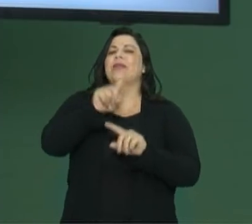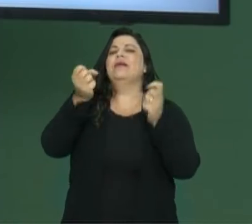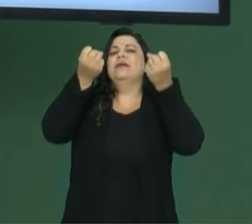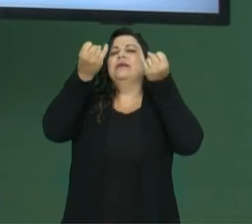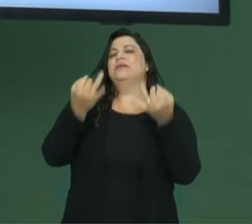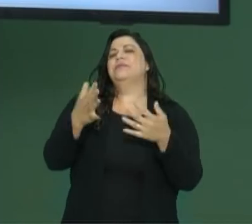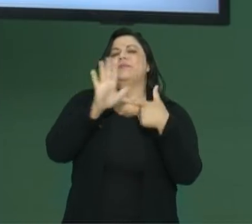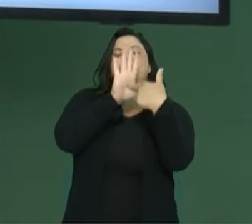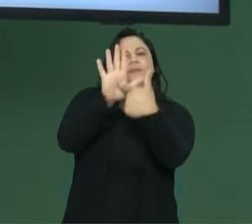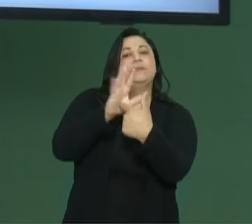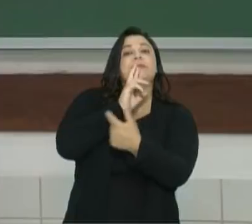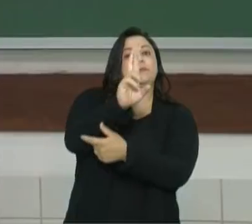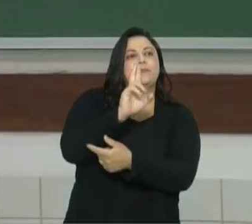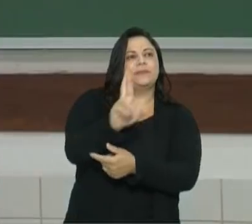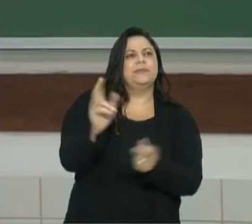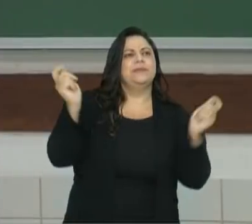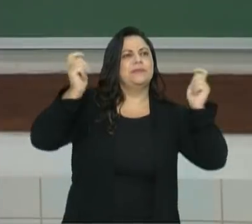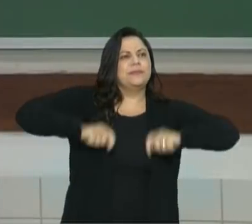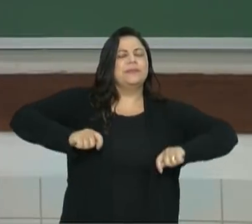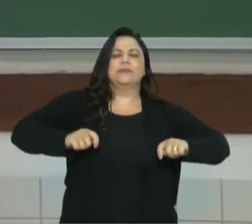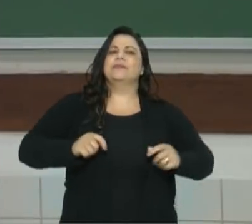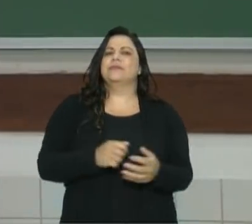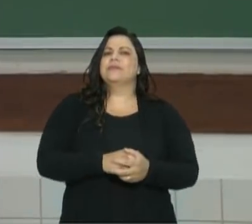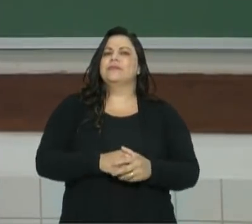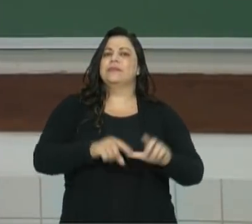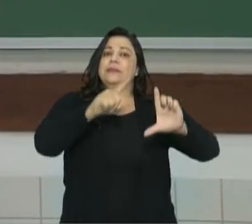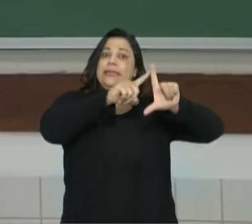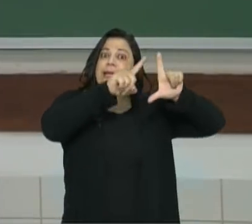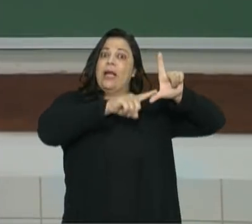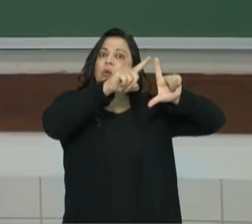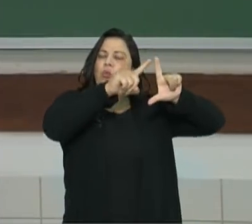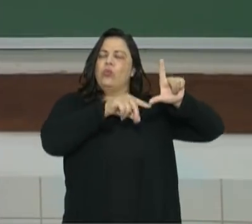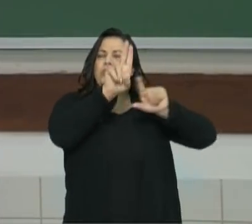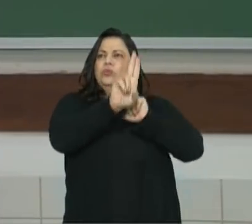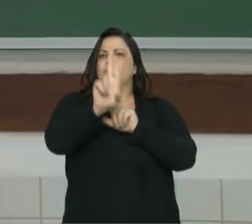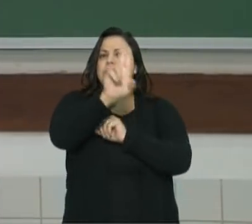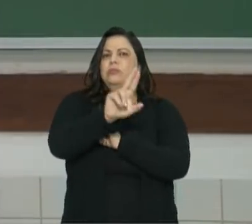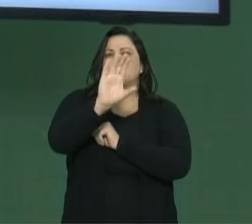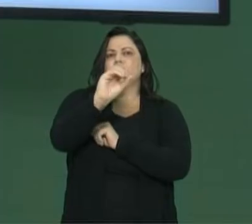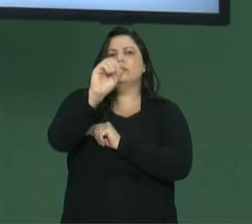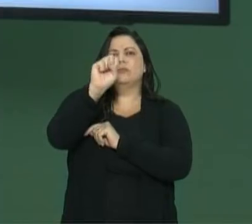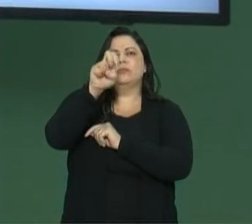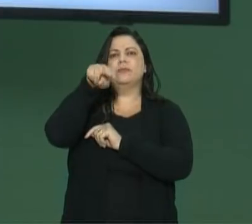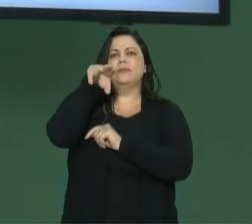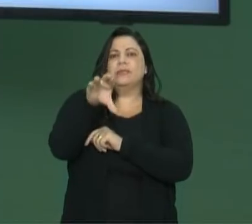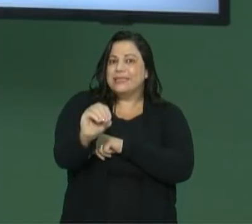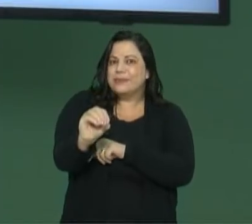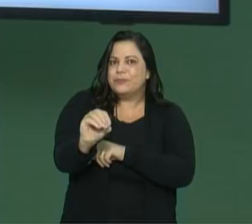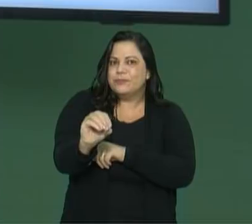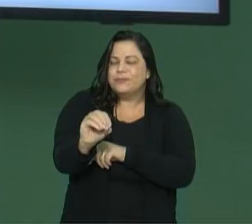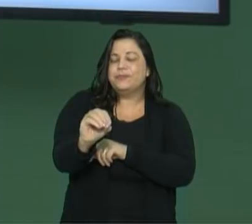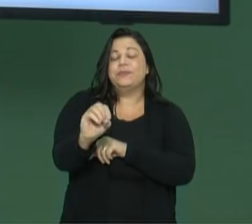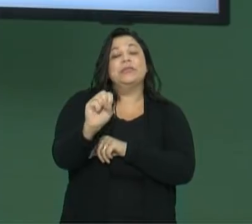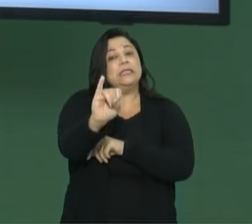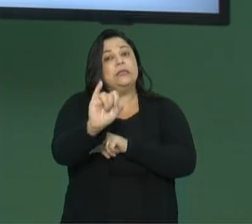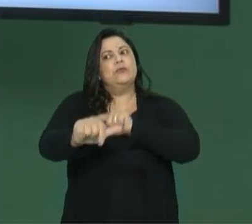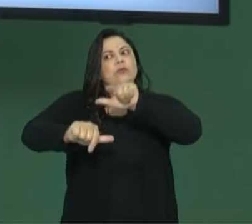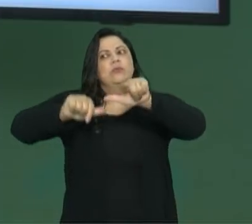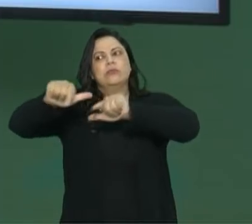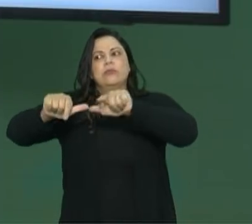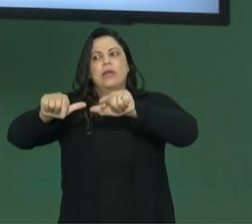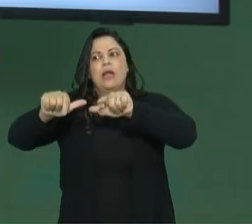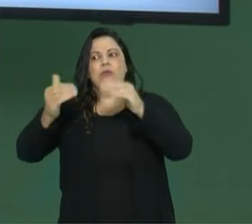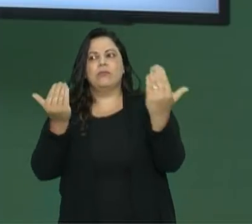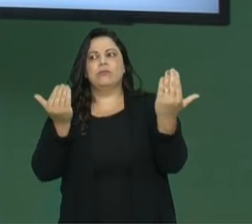aqui tem ângulo, utiliza a fórmula do trabalho com cosseno. Se for um trabalho paralelo, o que a